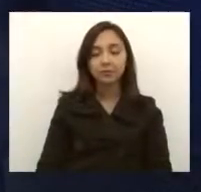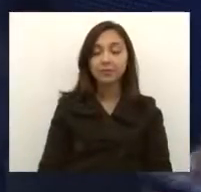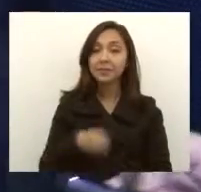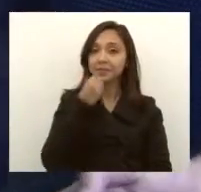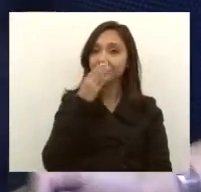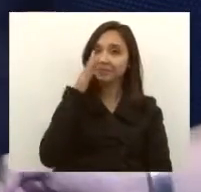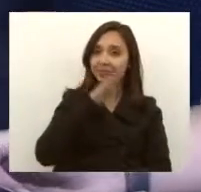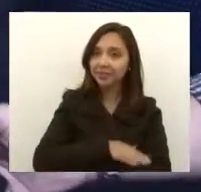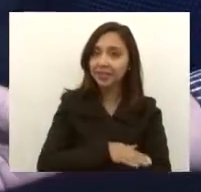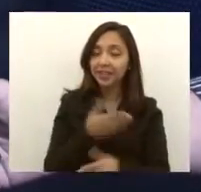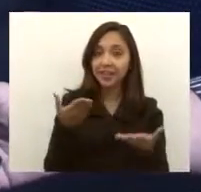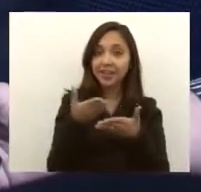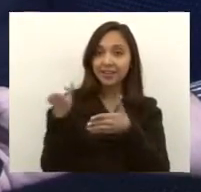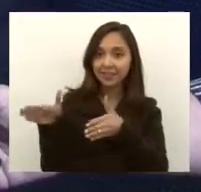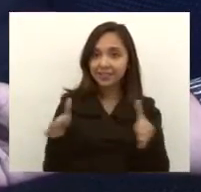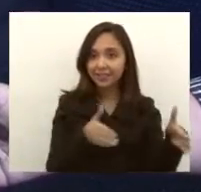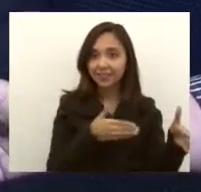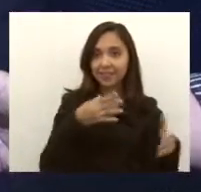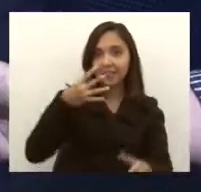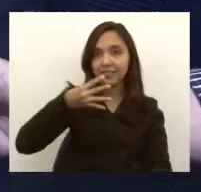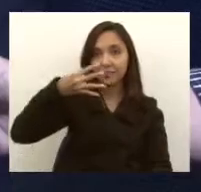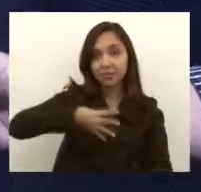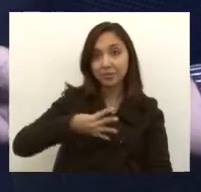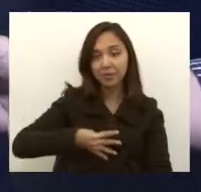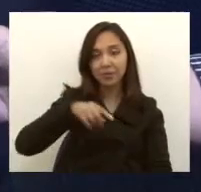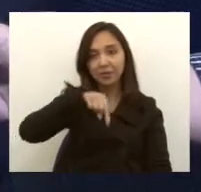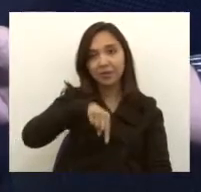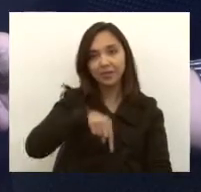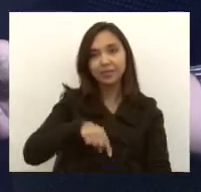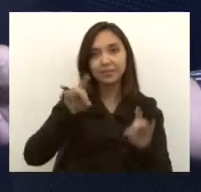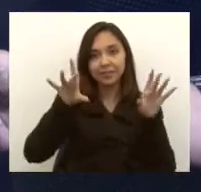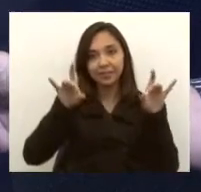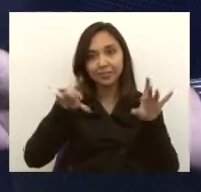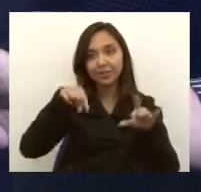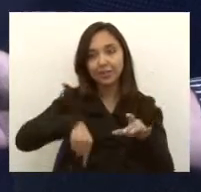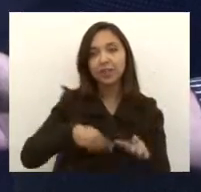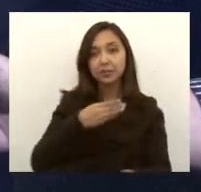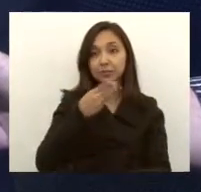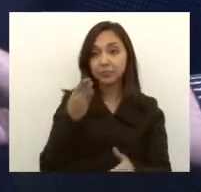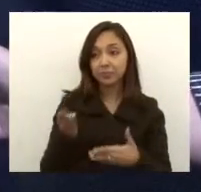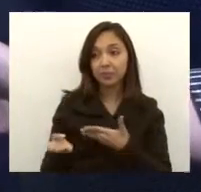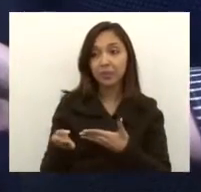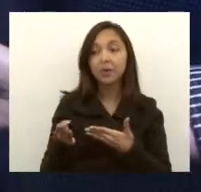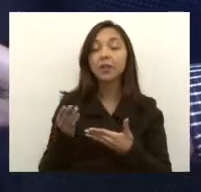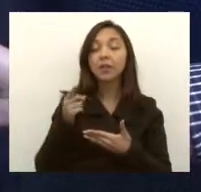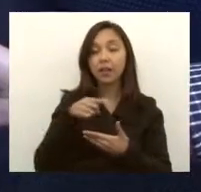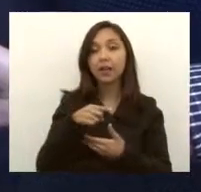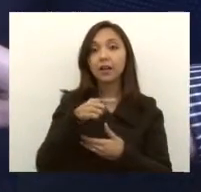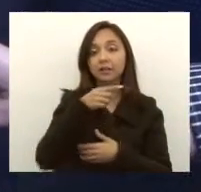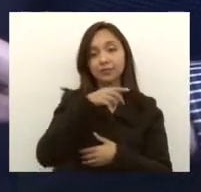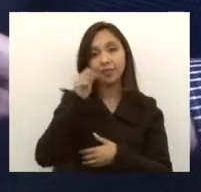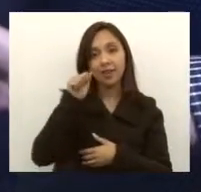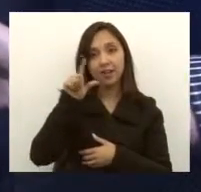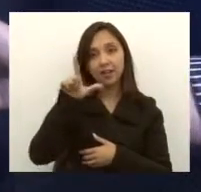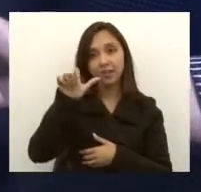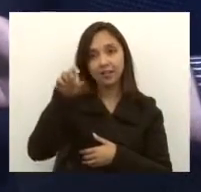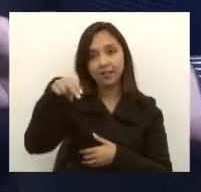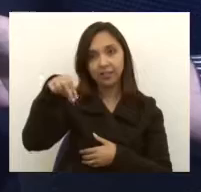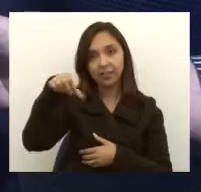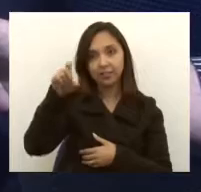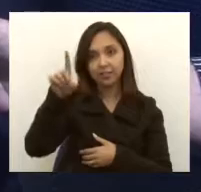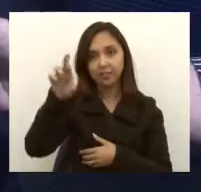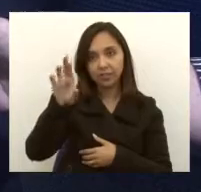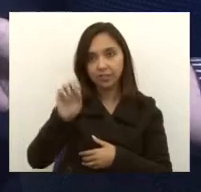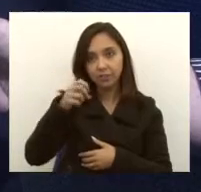Boa tarde. Foi encerrada agora a 44ª sessão ordinária. E aqui ao meu lado está o presidente da Comissão de Saúde, doutor Alexandre Dentista, do